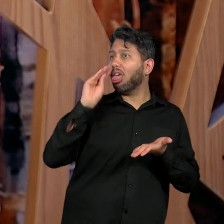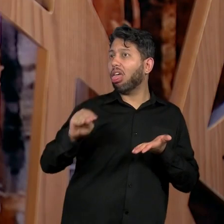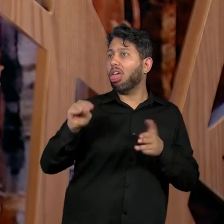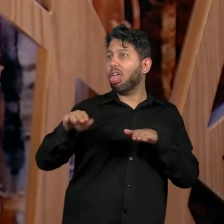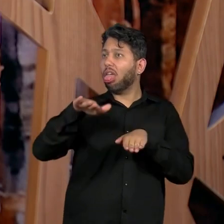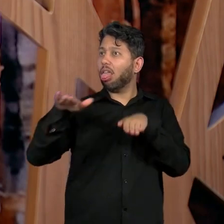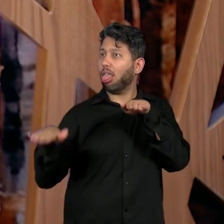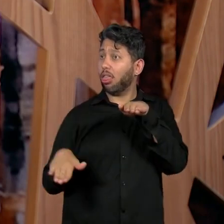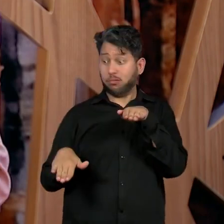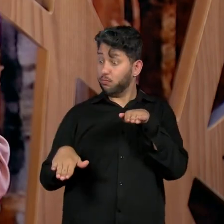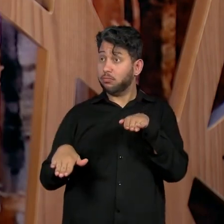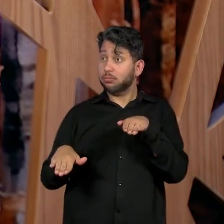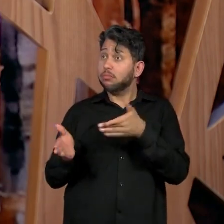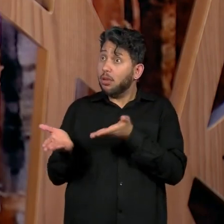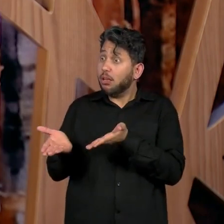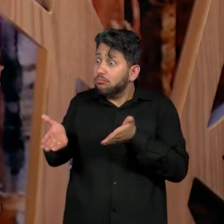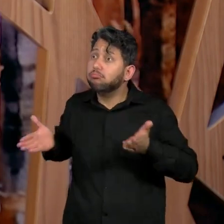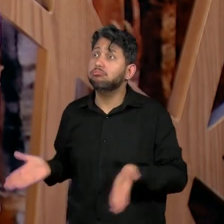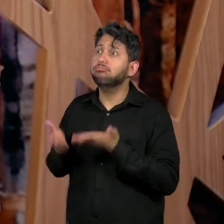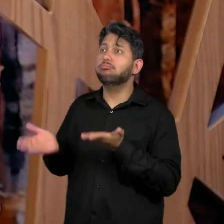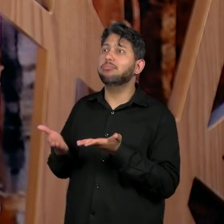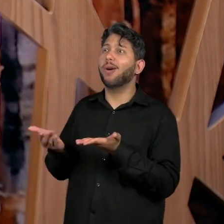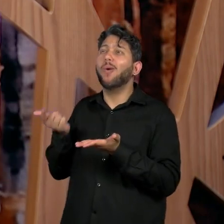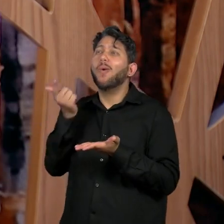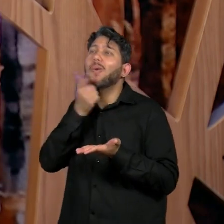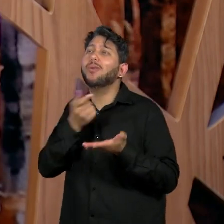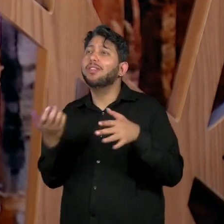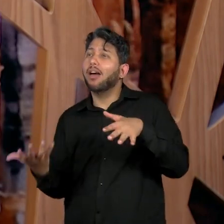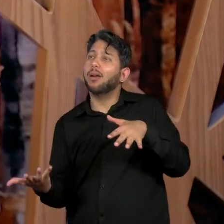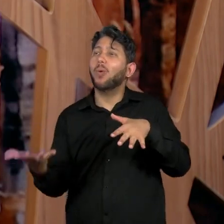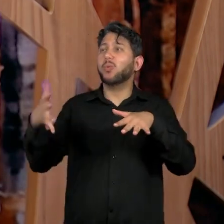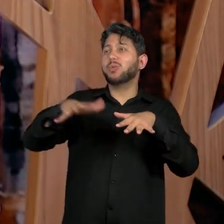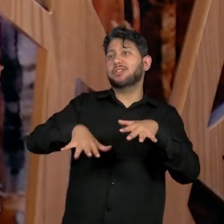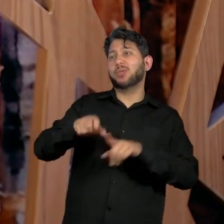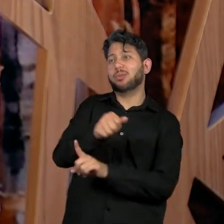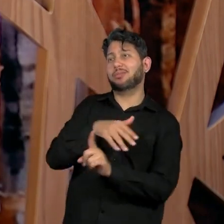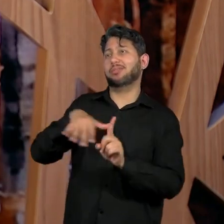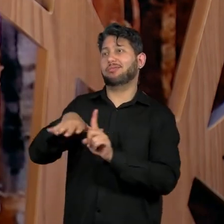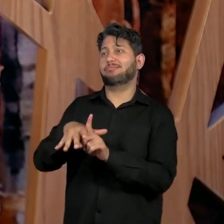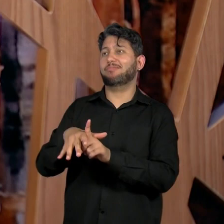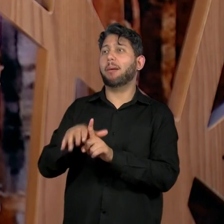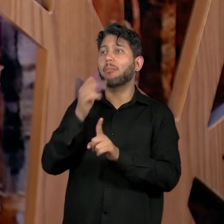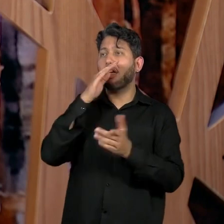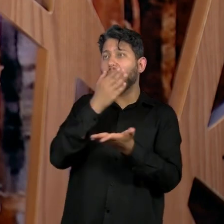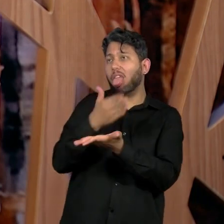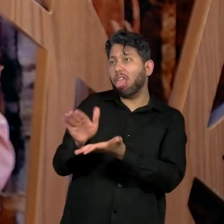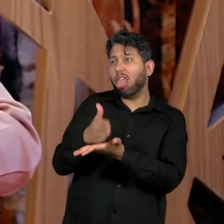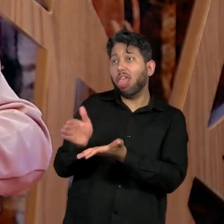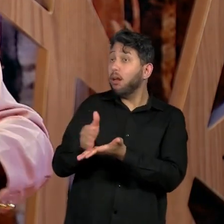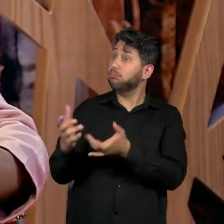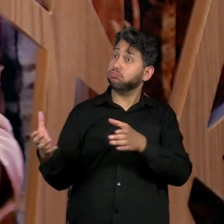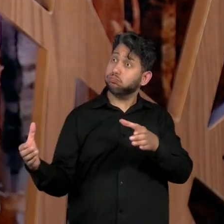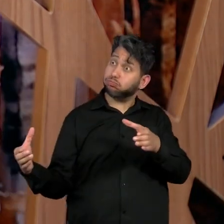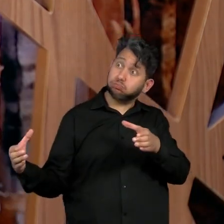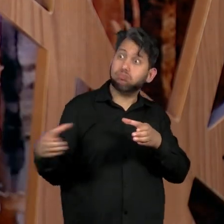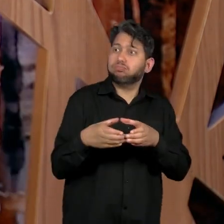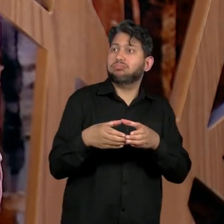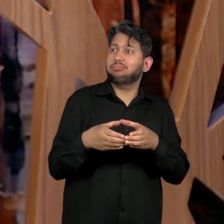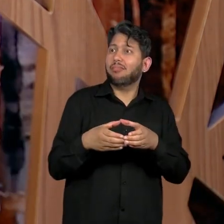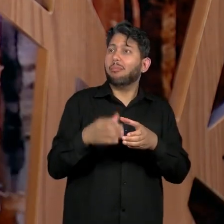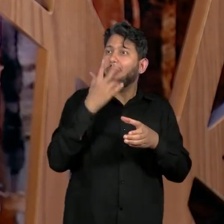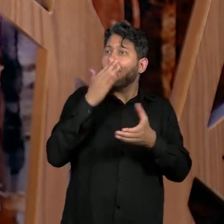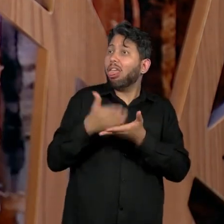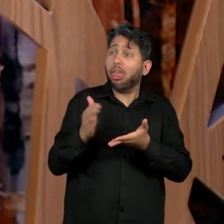cooperativismo, ele propõe a inclusão social dessas pessoas, que antes vivem na